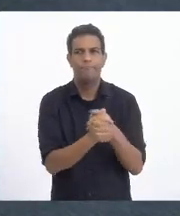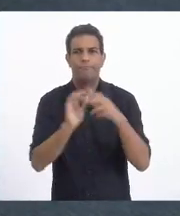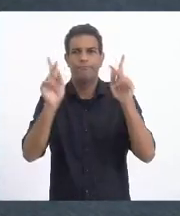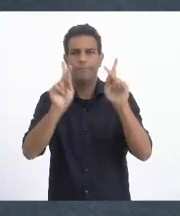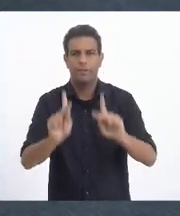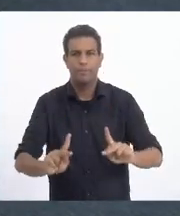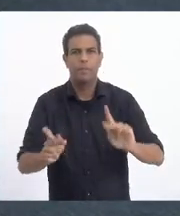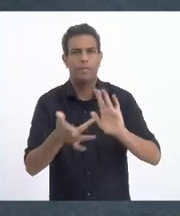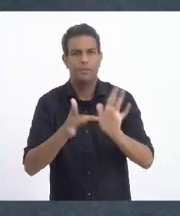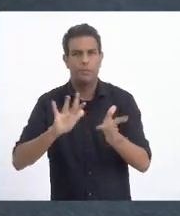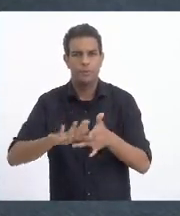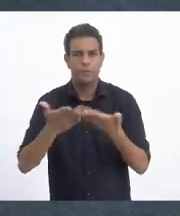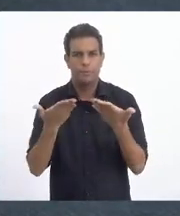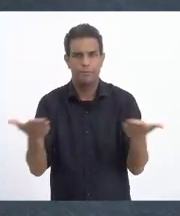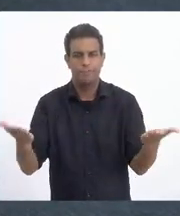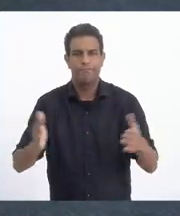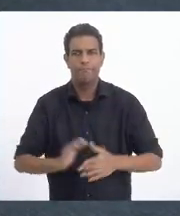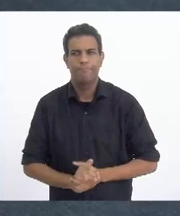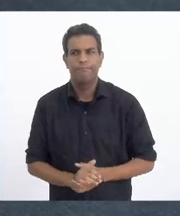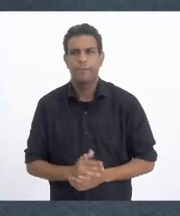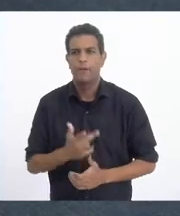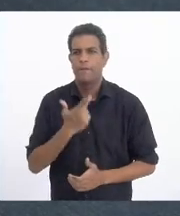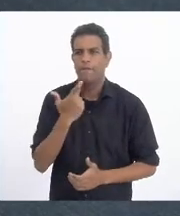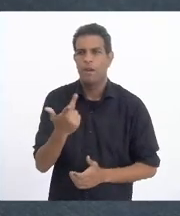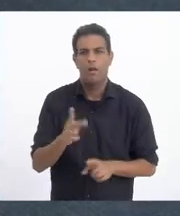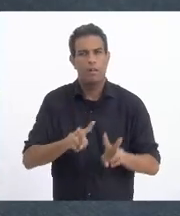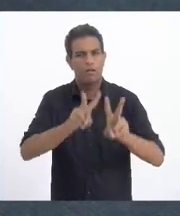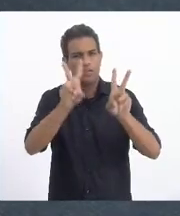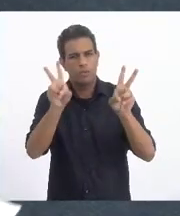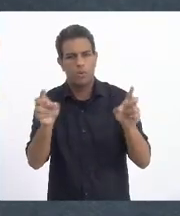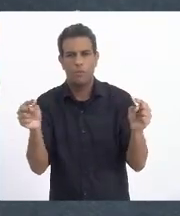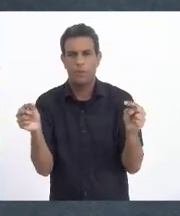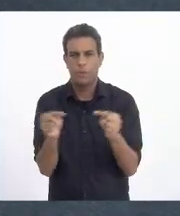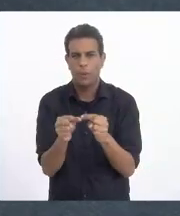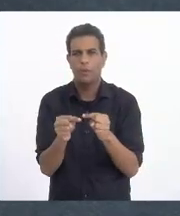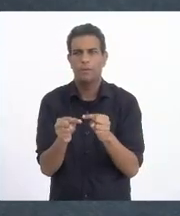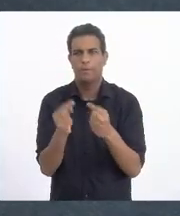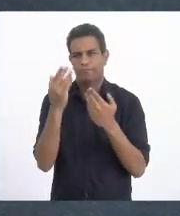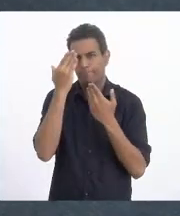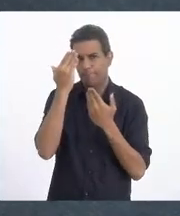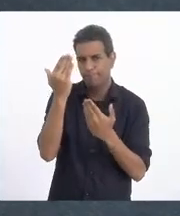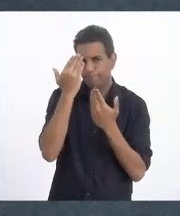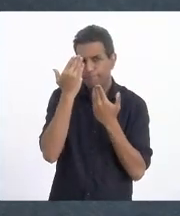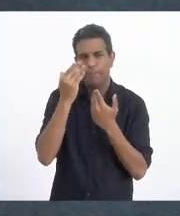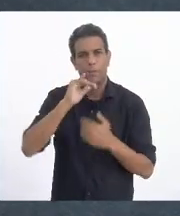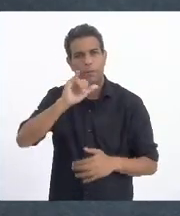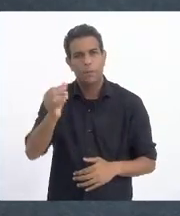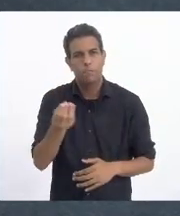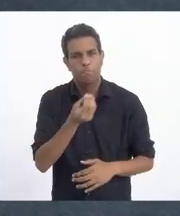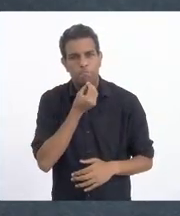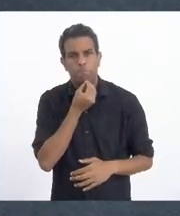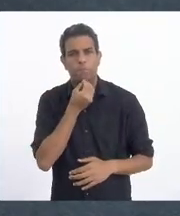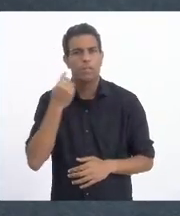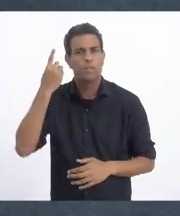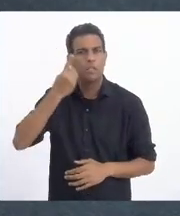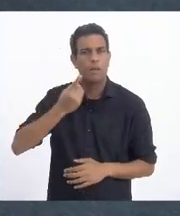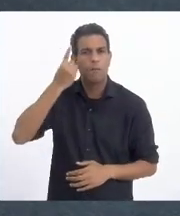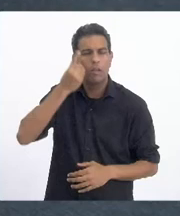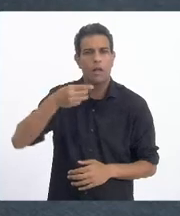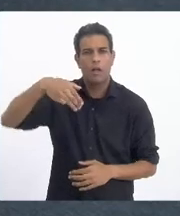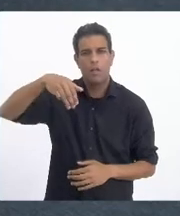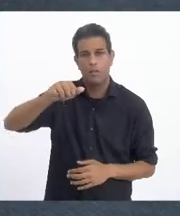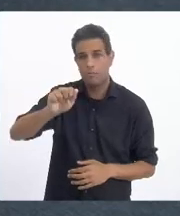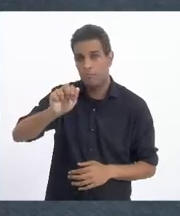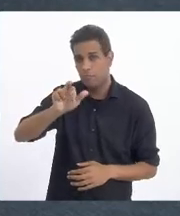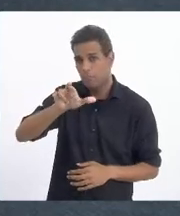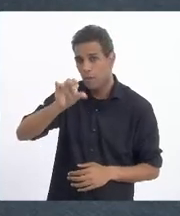Cristo. É, dizer que agradeço a oportunidade ao deputado Márcio Pacheco,